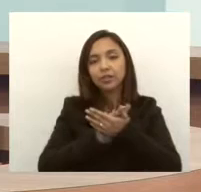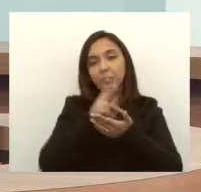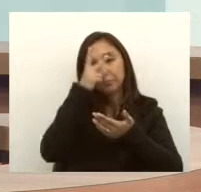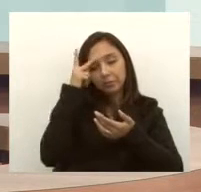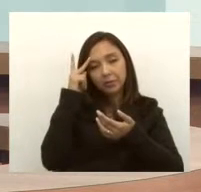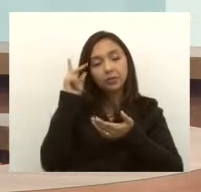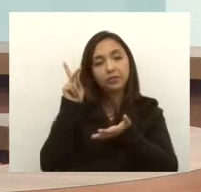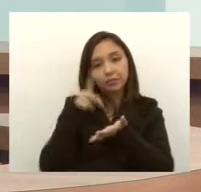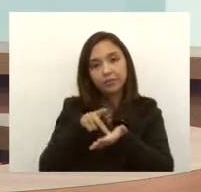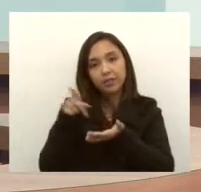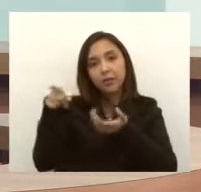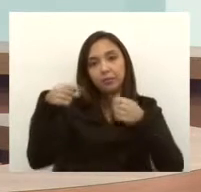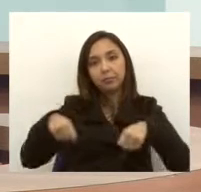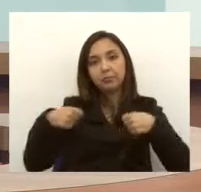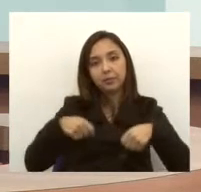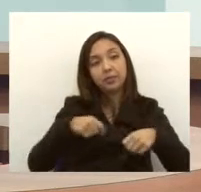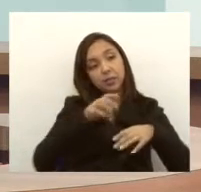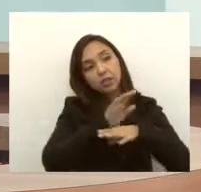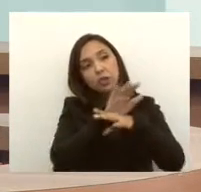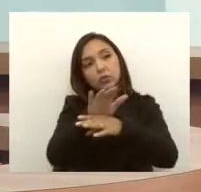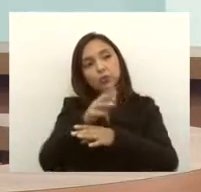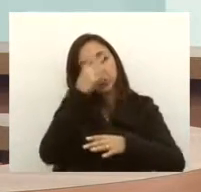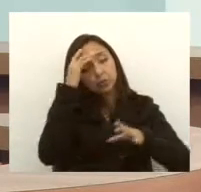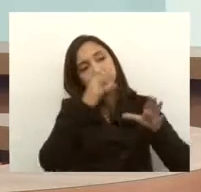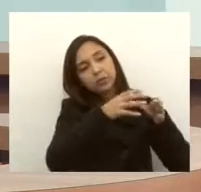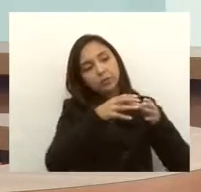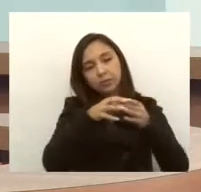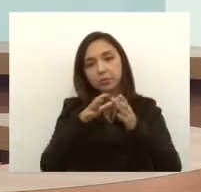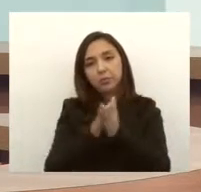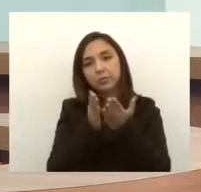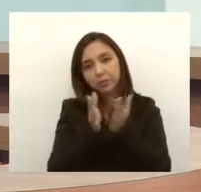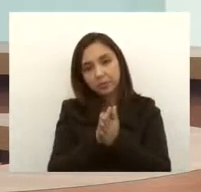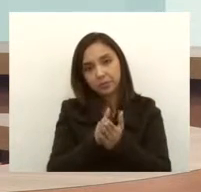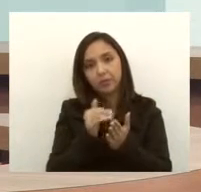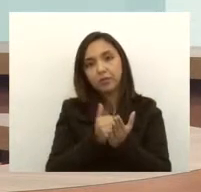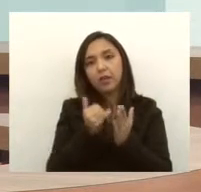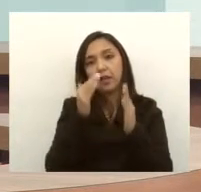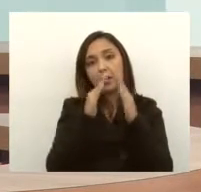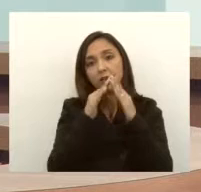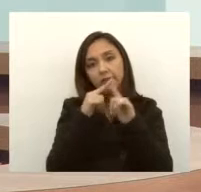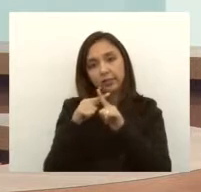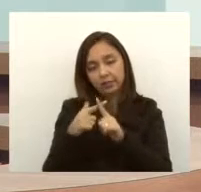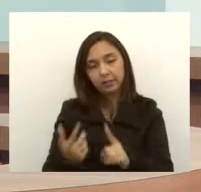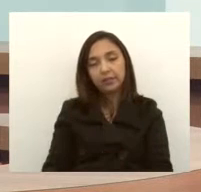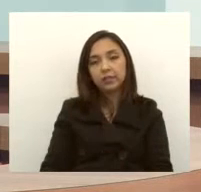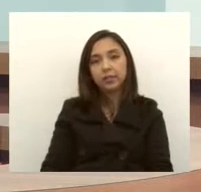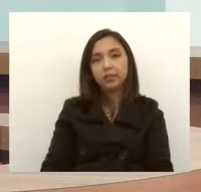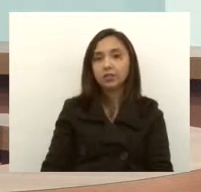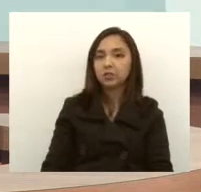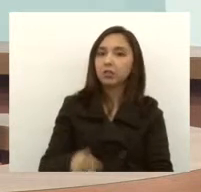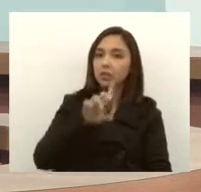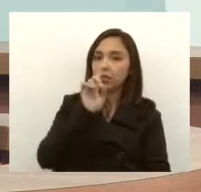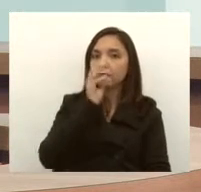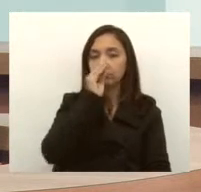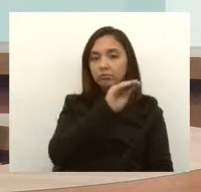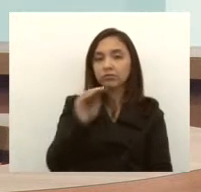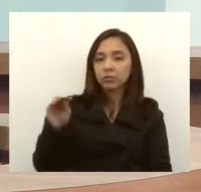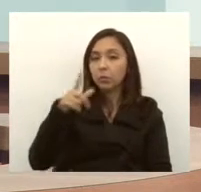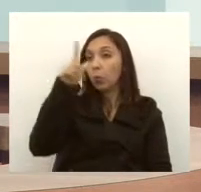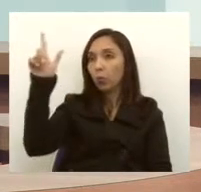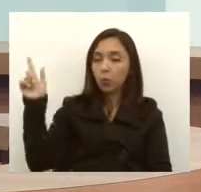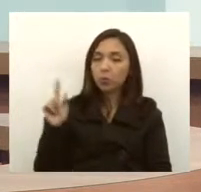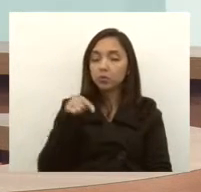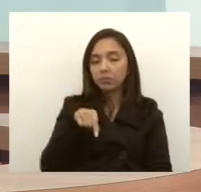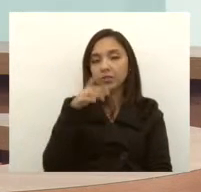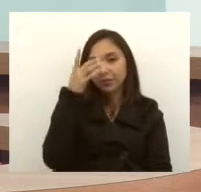que verdadeiramente ajudam as comunidades, os mais carentes, que são as igrejas, né? Não discriminando também os demais,